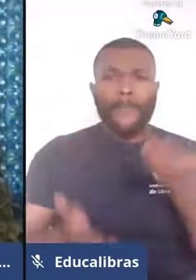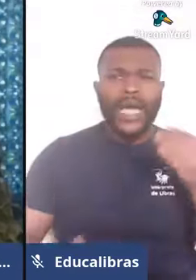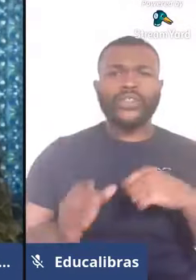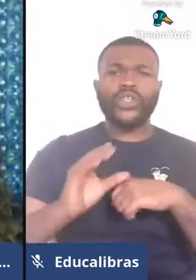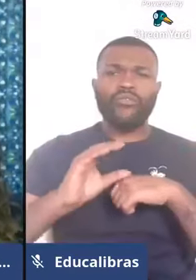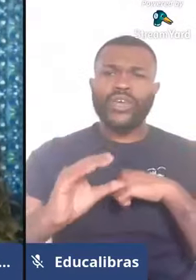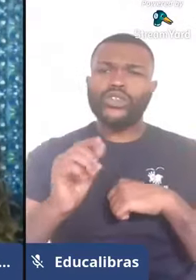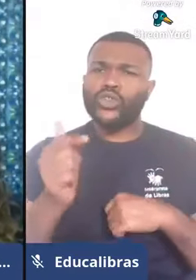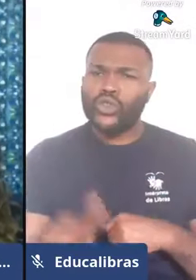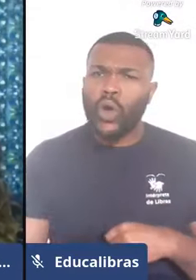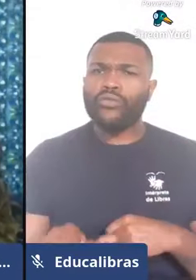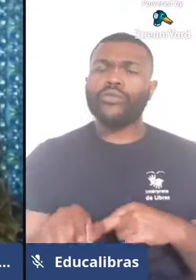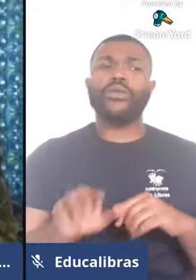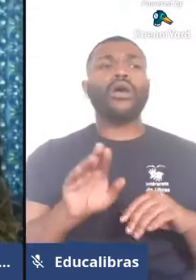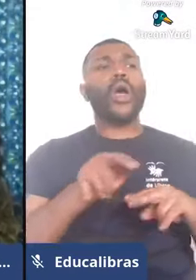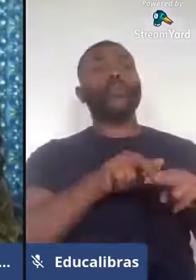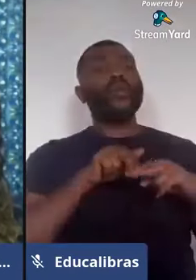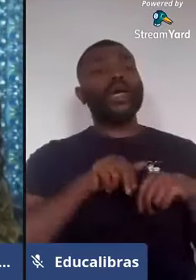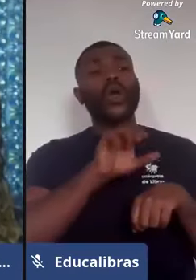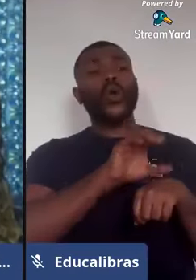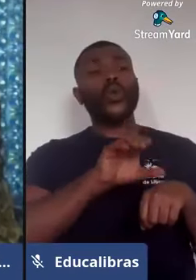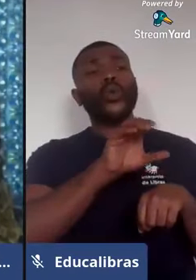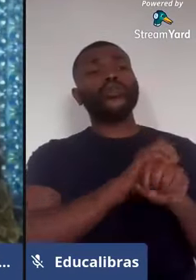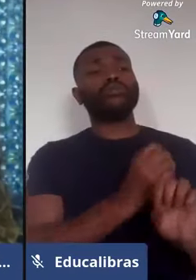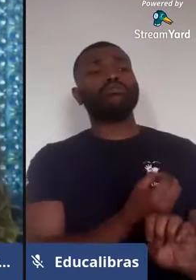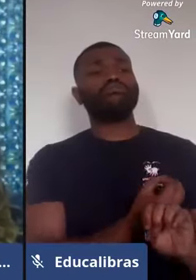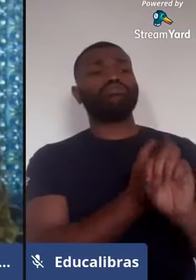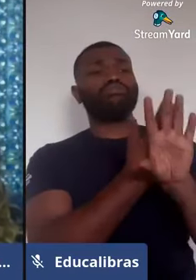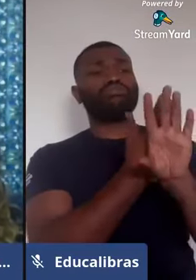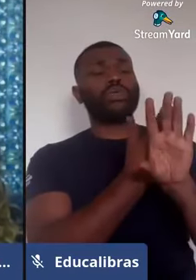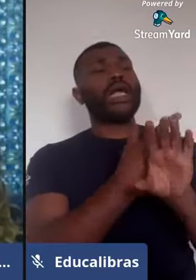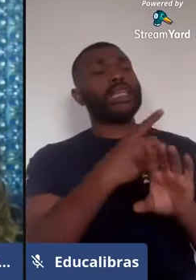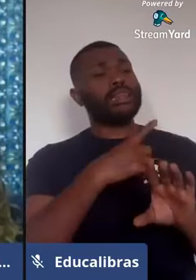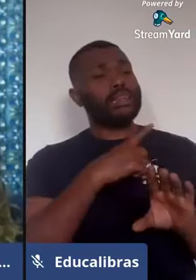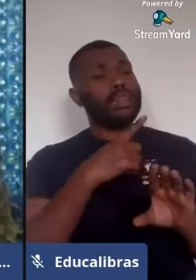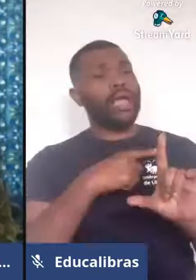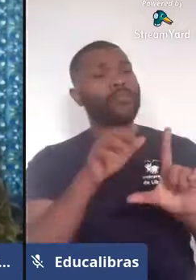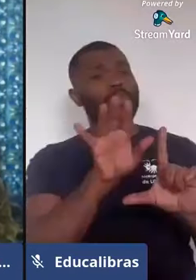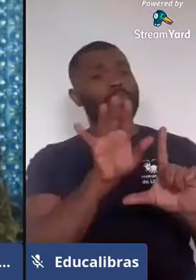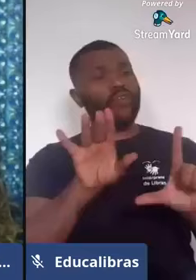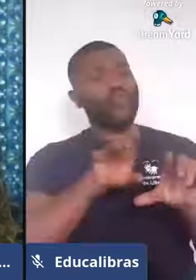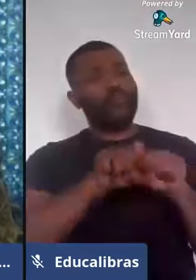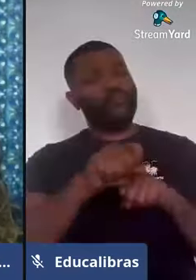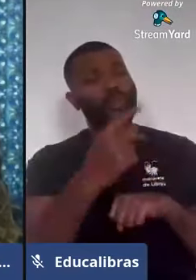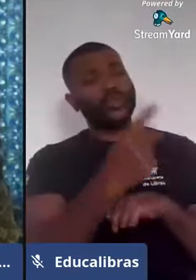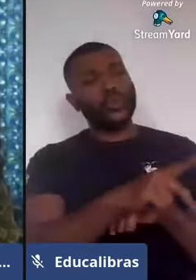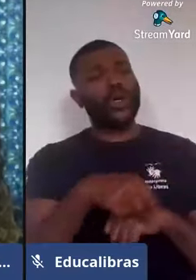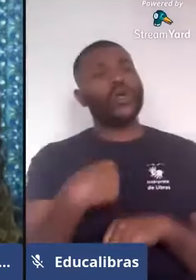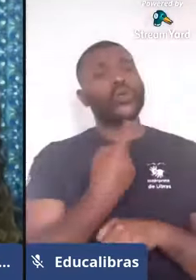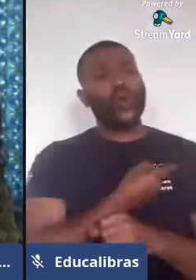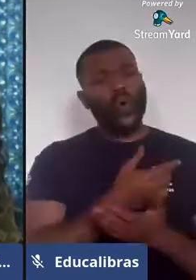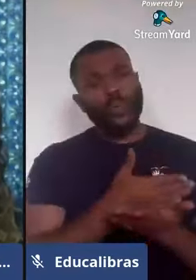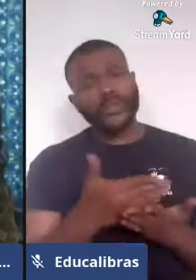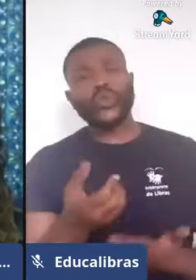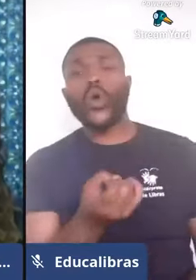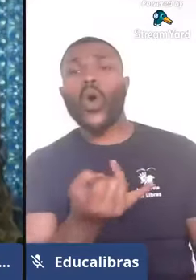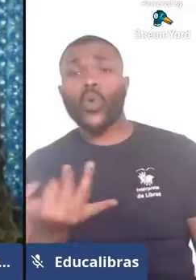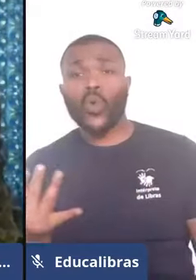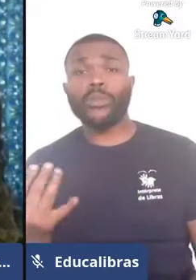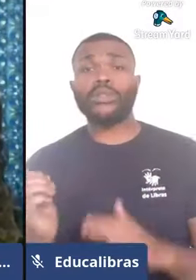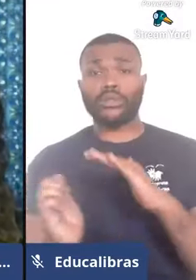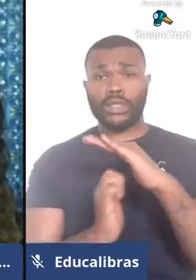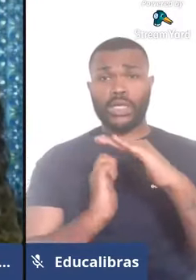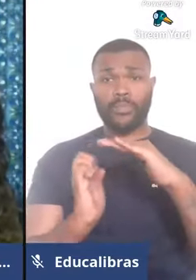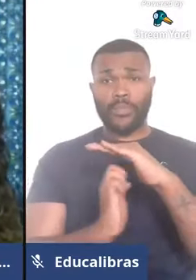não fazer cursos online? Isso está na plataforma de formação de vocês, né? E a gente começou a fazer isso com algumas empresas, e foi